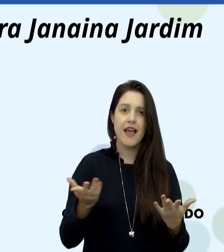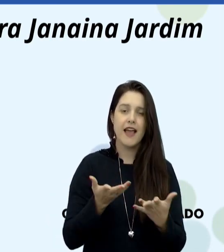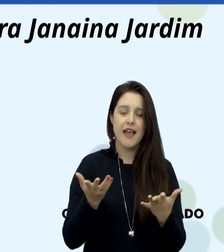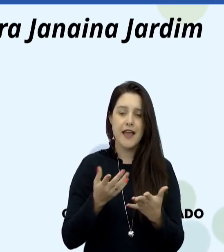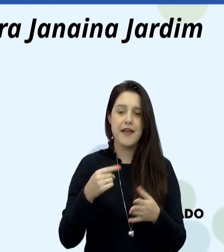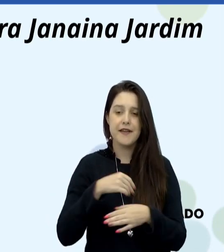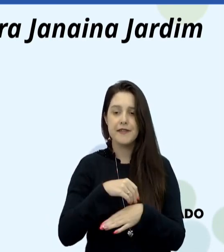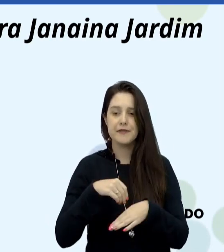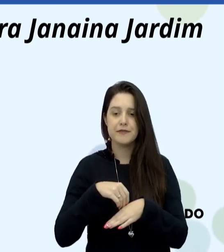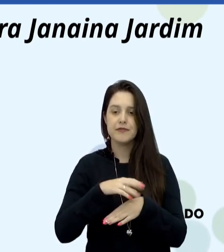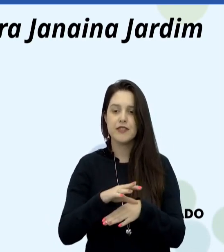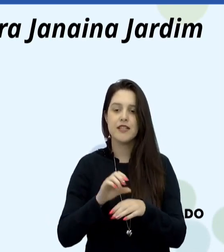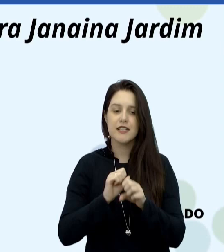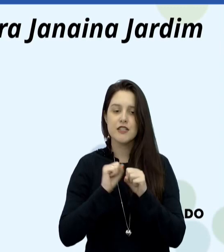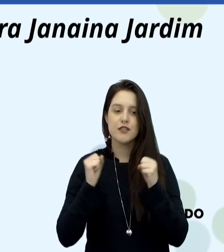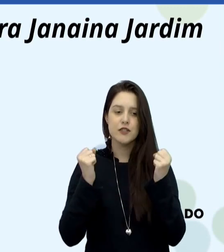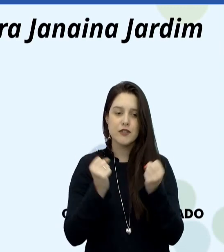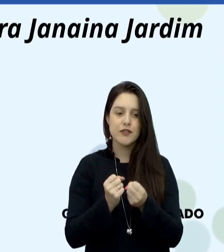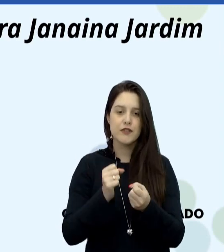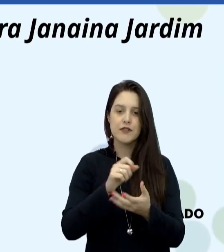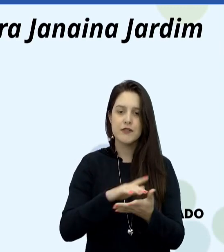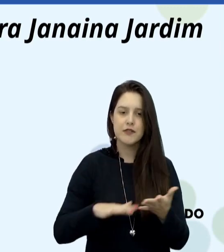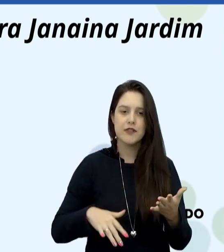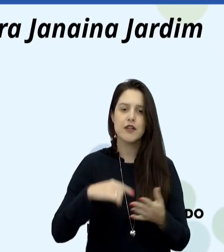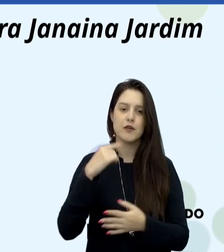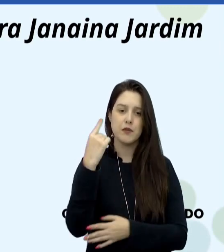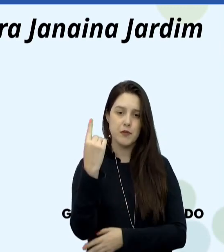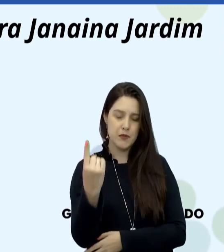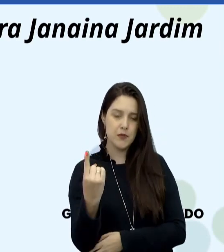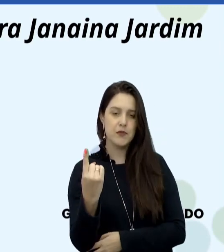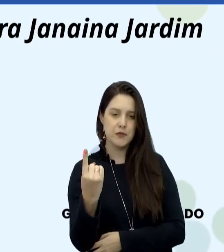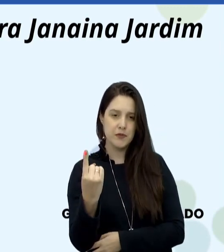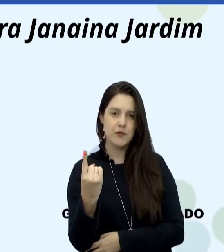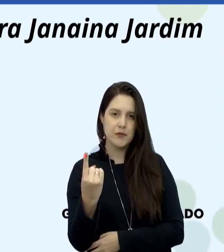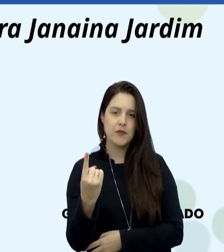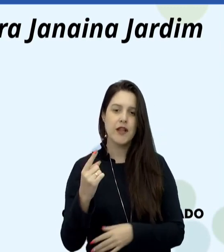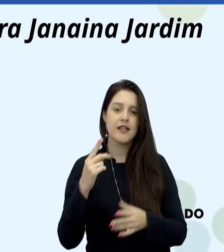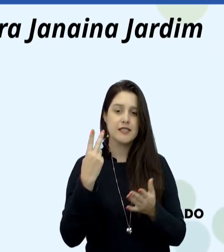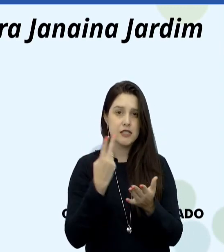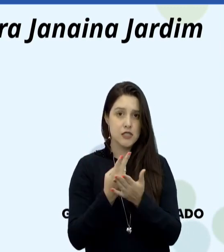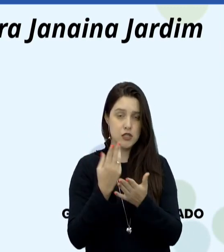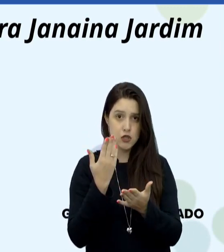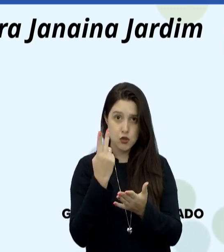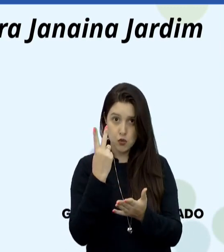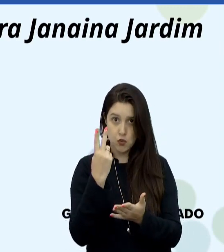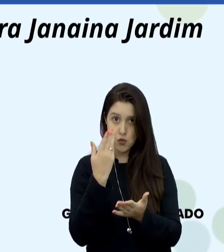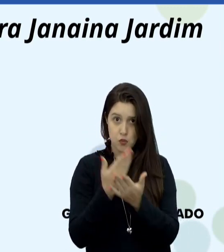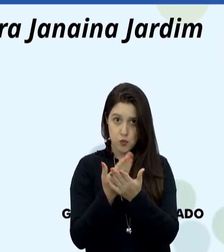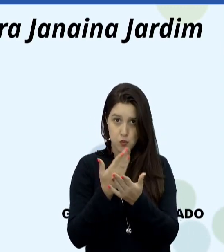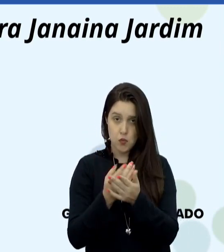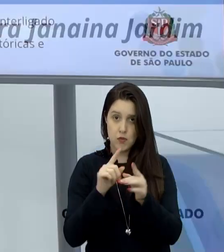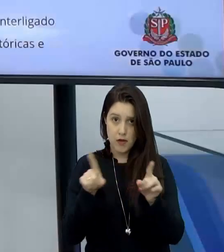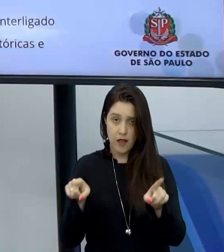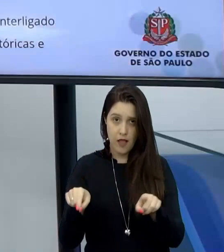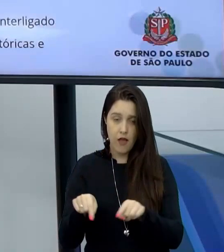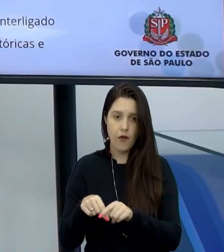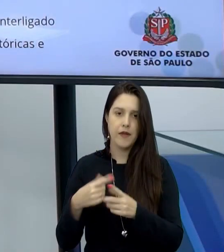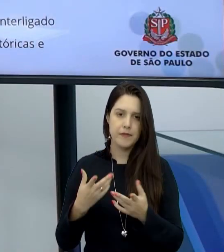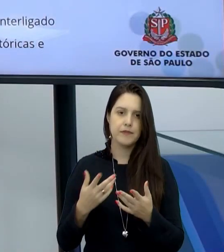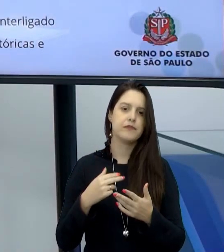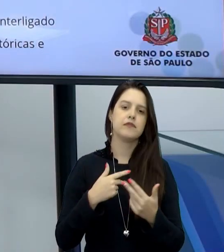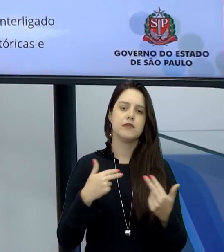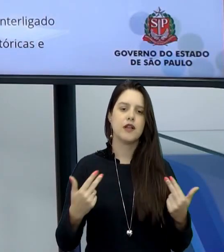trouxe a sistematização da atividade 1, que foi a segunda aula do racismo digitalizado, né? Então, olha só,